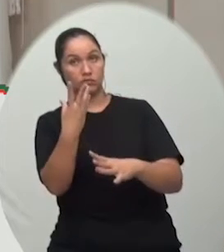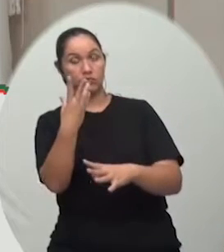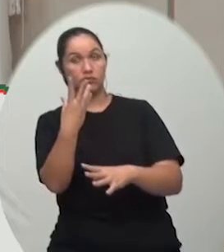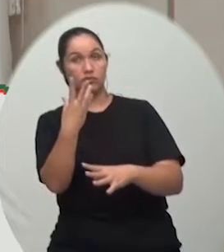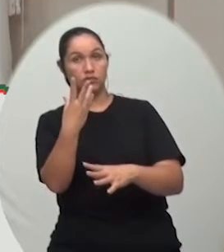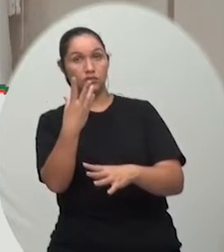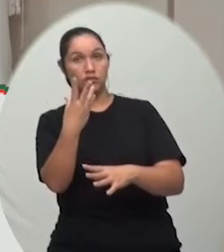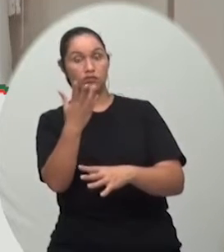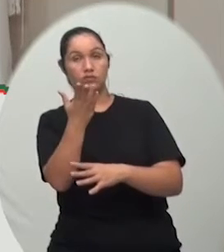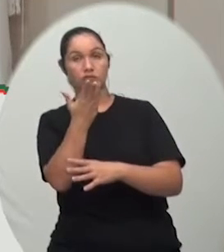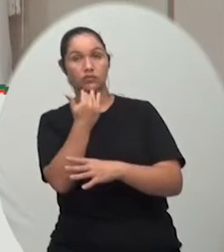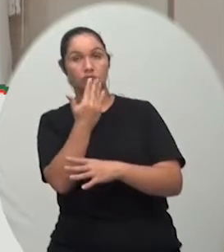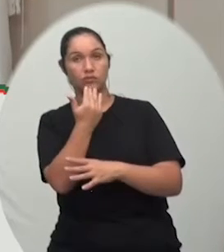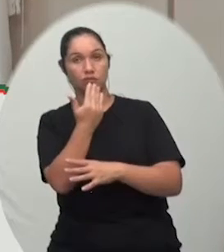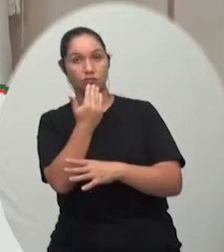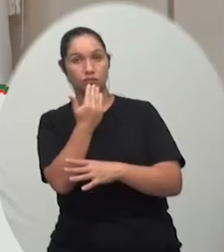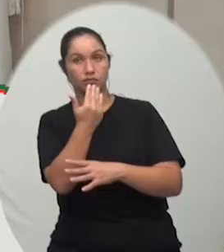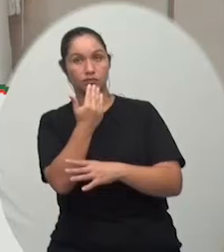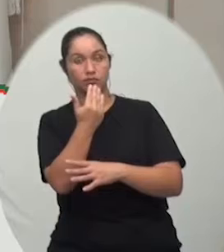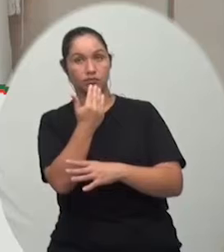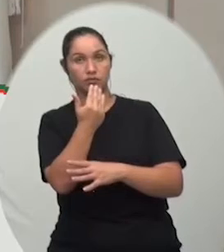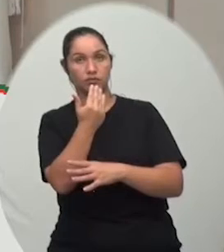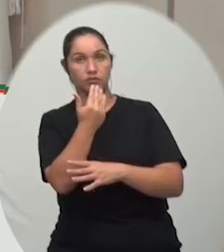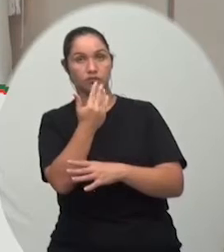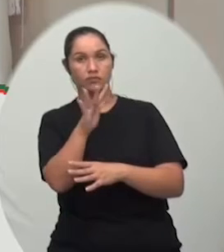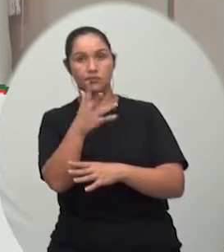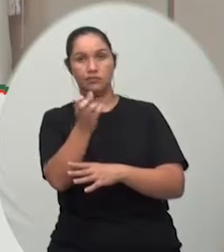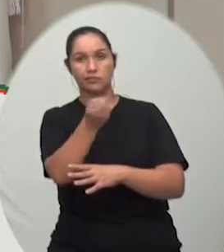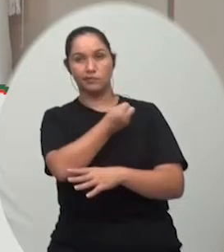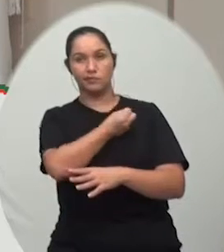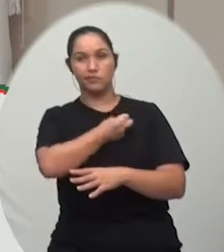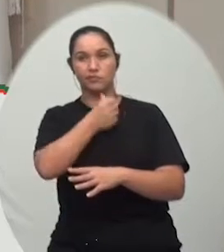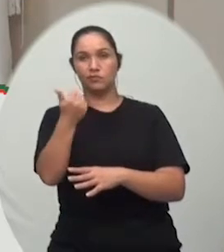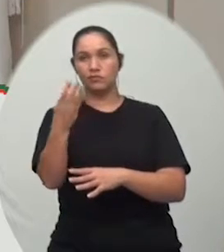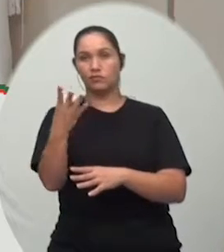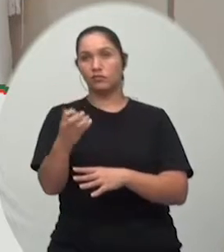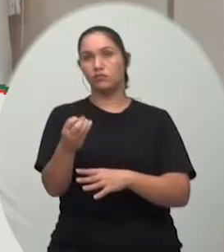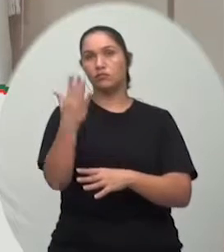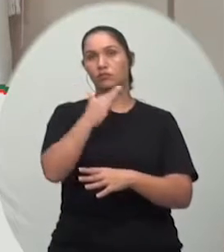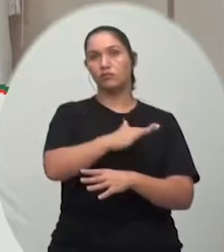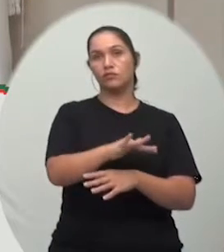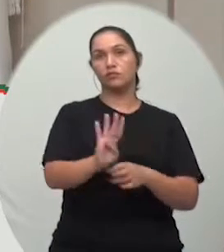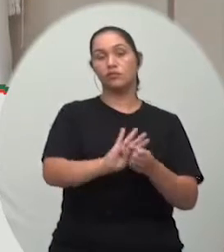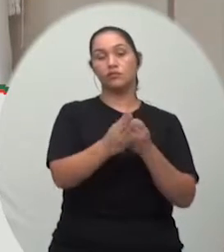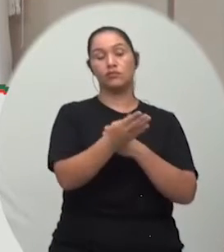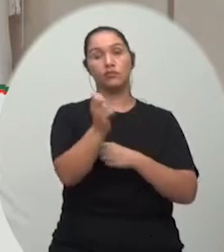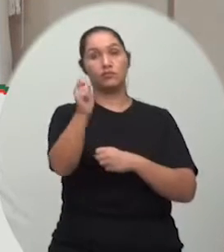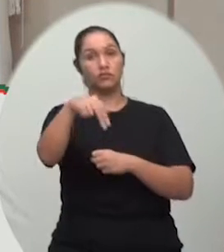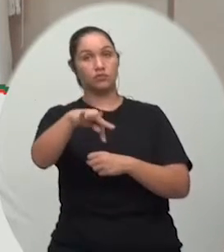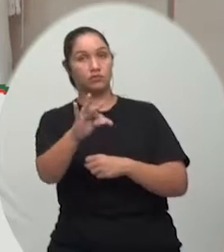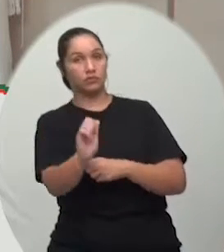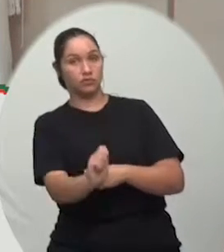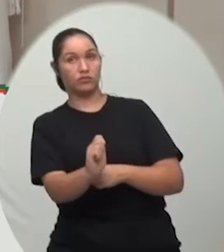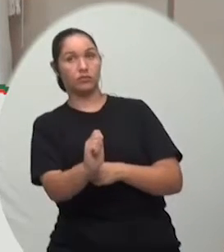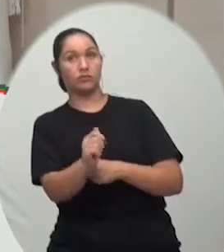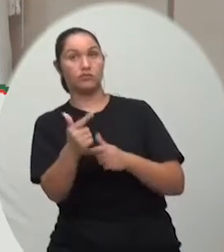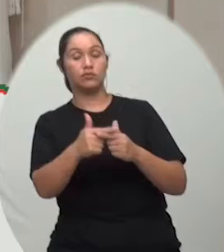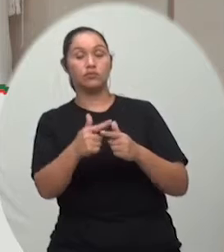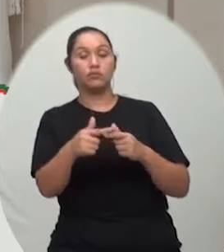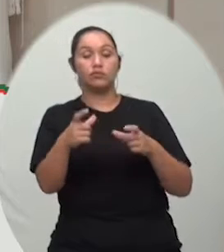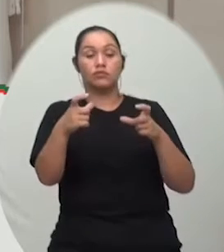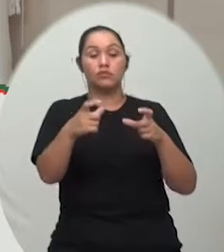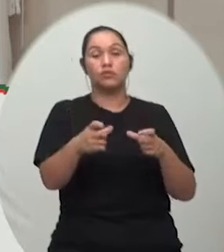gerar alimentação para um número em torno de 140 crianças do bairro Anitta Garibaldi que poderiam utilizar desse